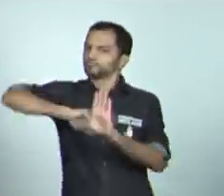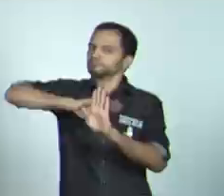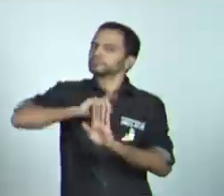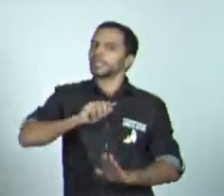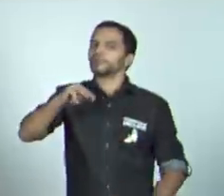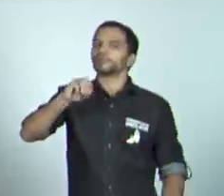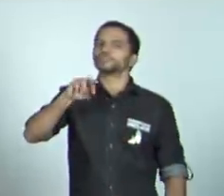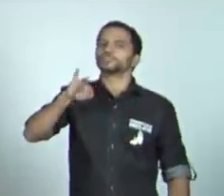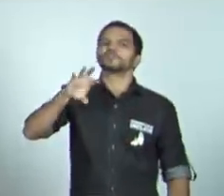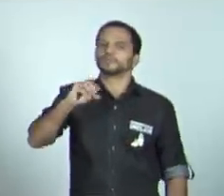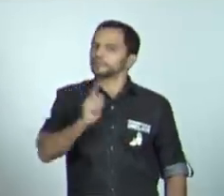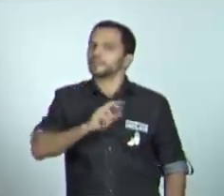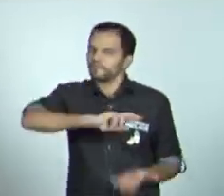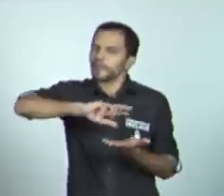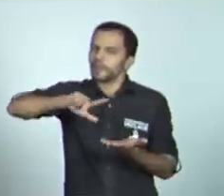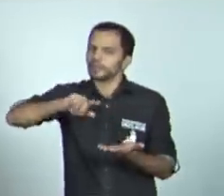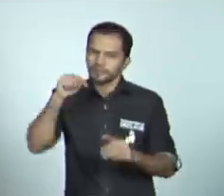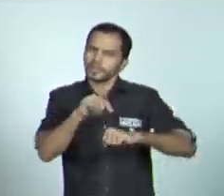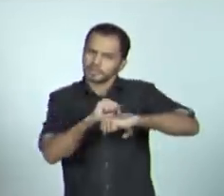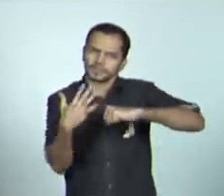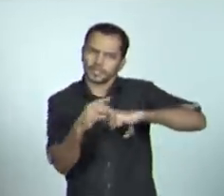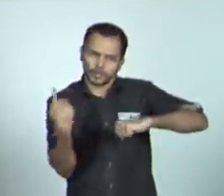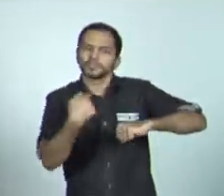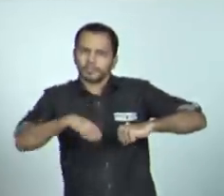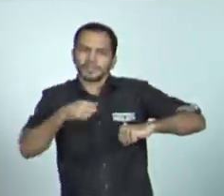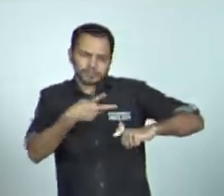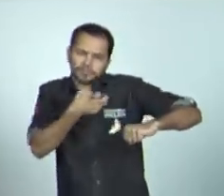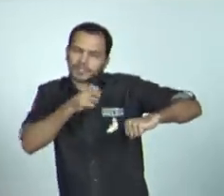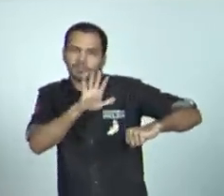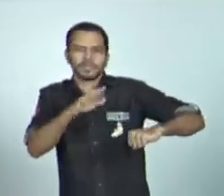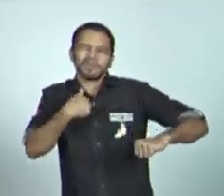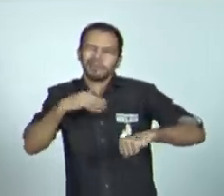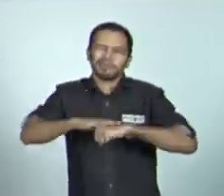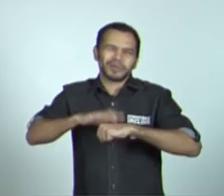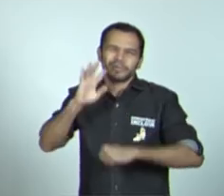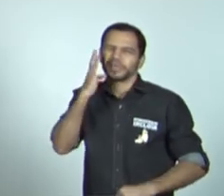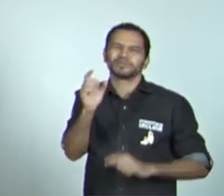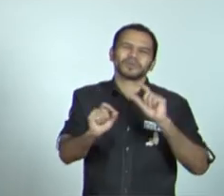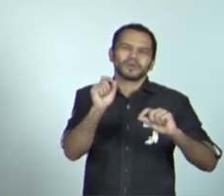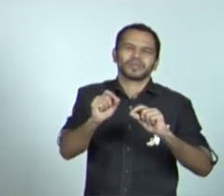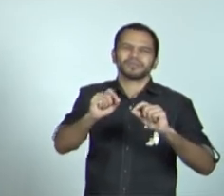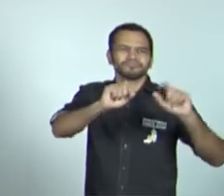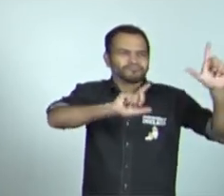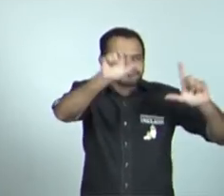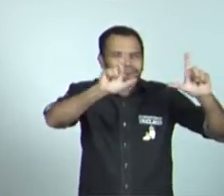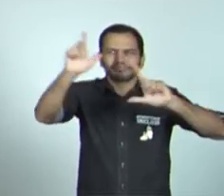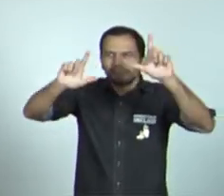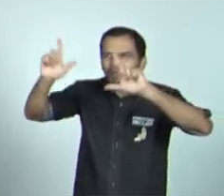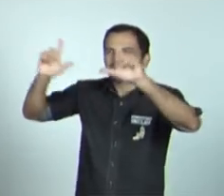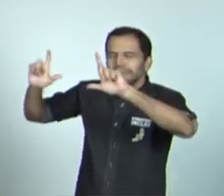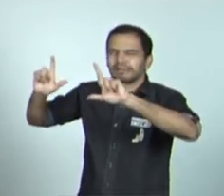enfrentar mas por favor eu decidi não assistir certo noticiários eu assisto um por dia para me manter informado